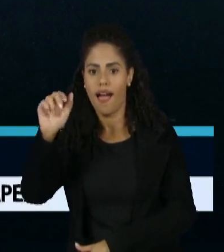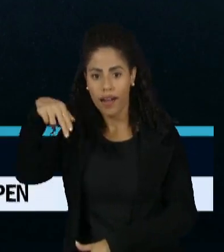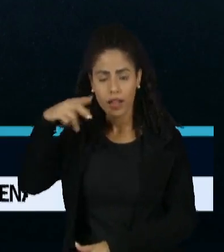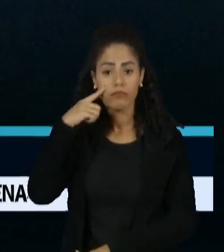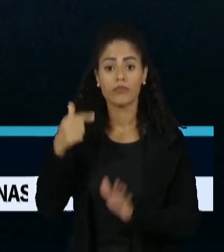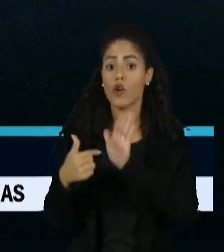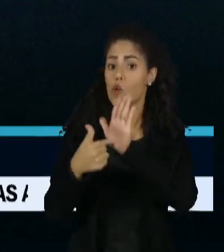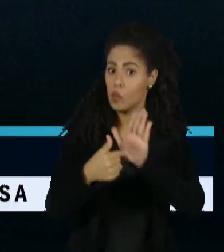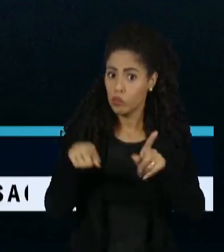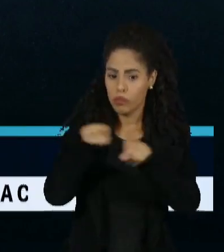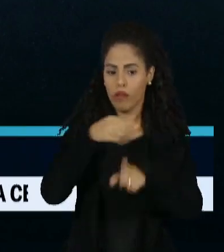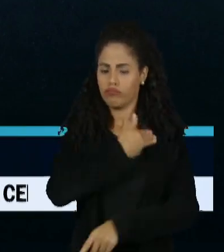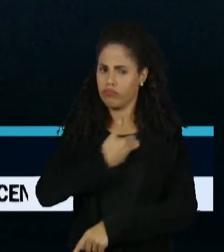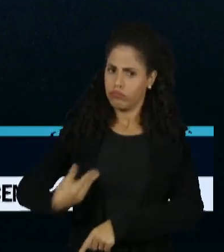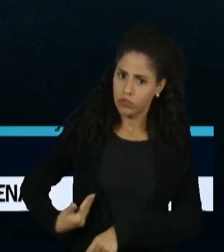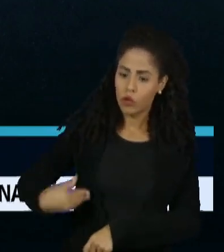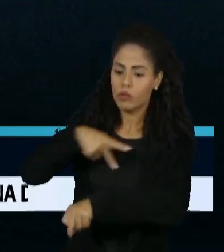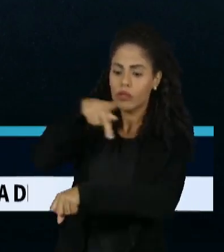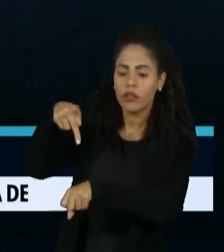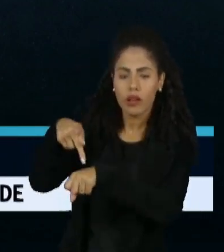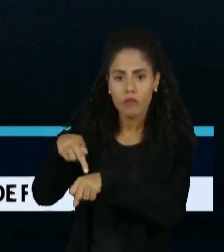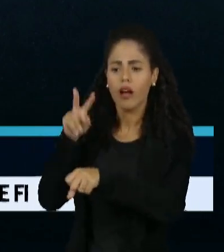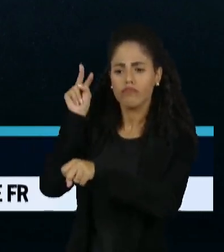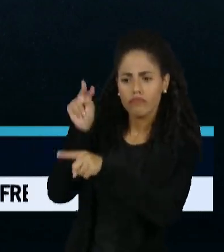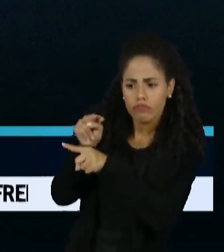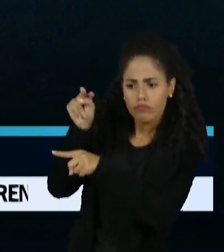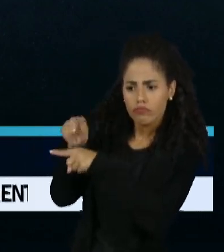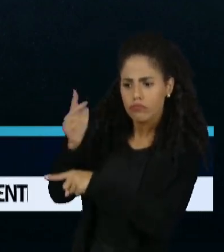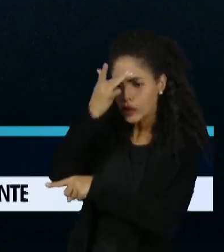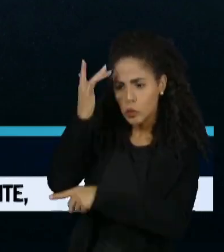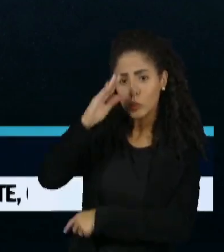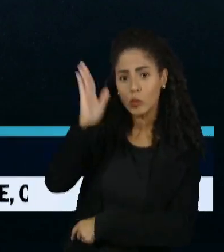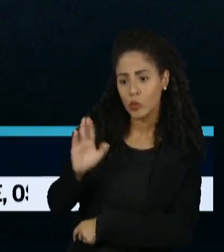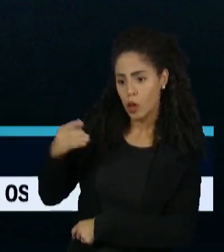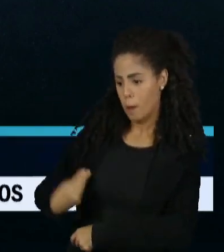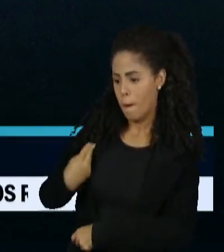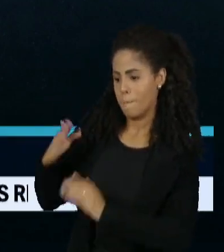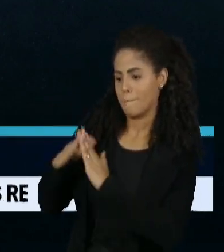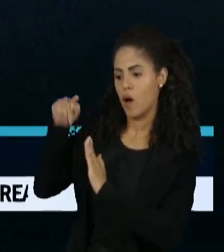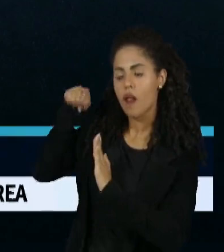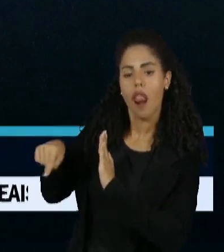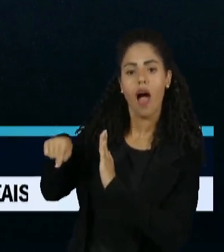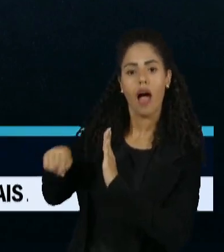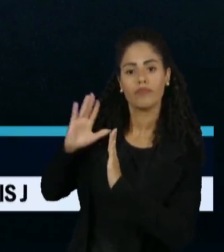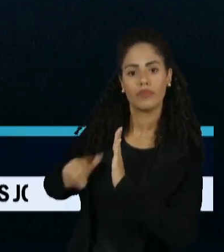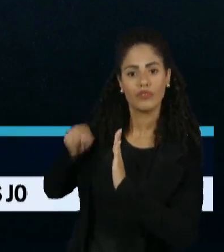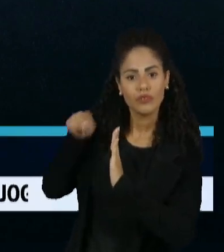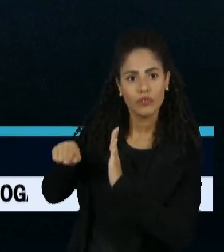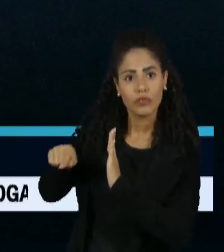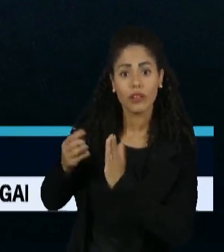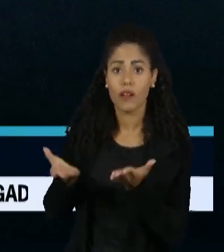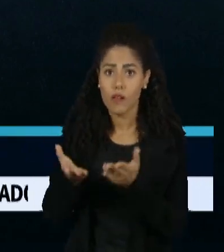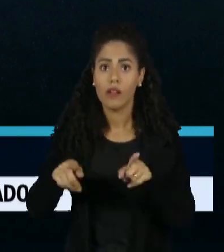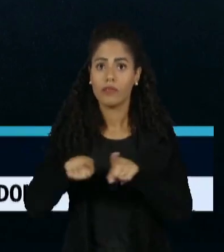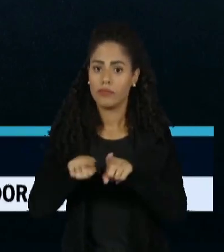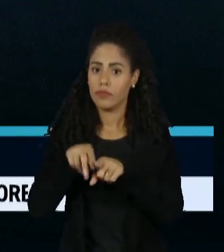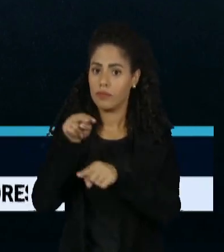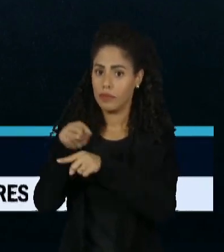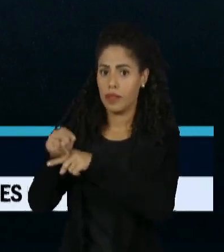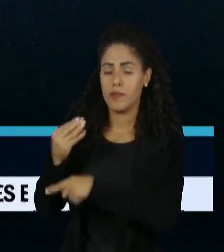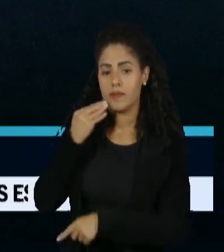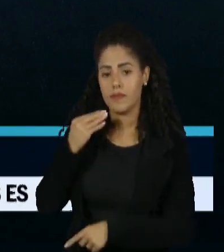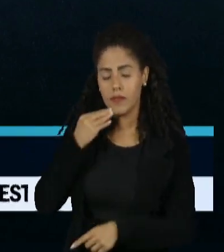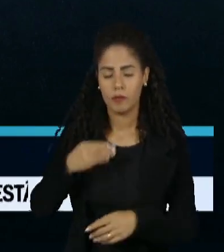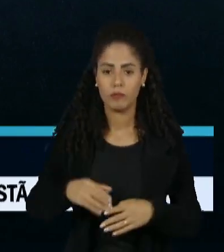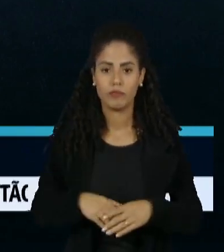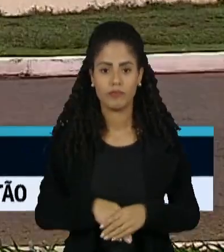governo do país está fazendo de tudo para proteger os brasileiros. Israel doing everything it can to return those